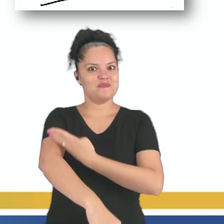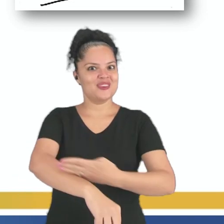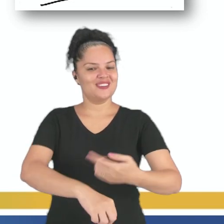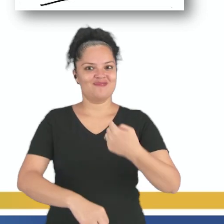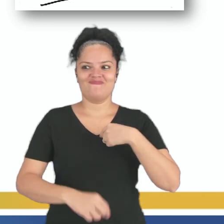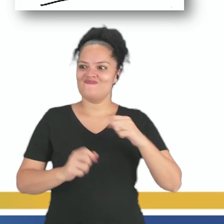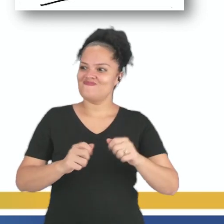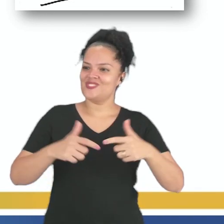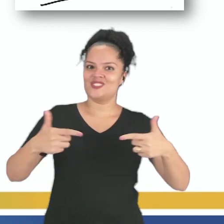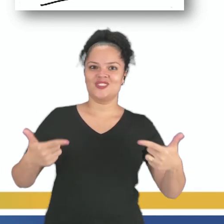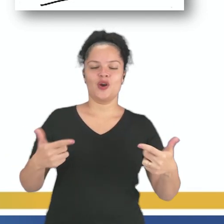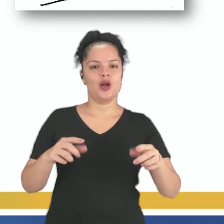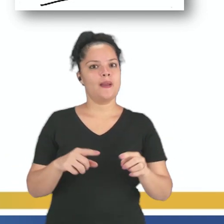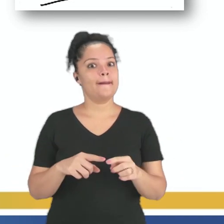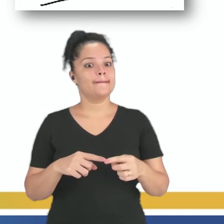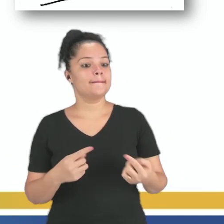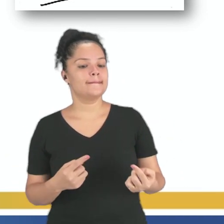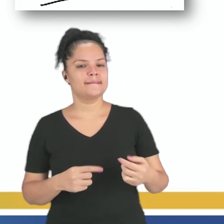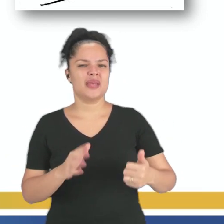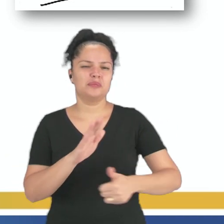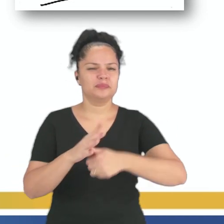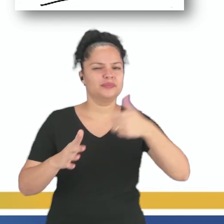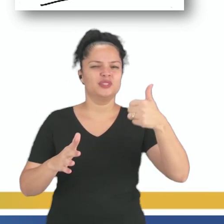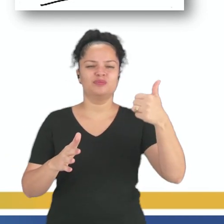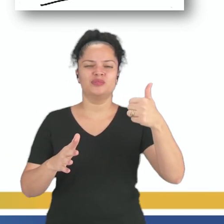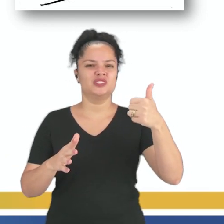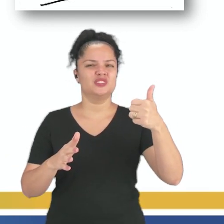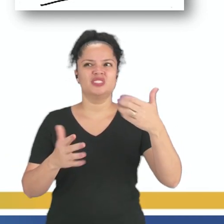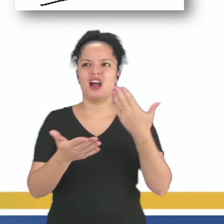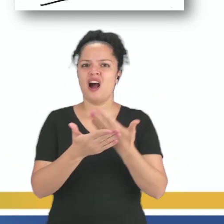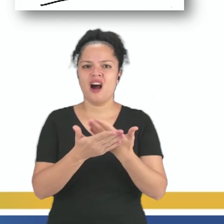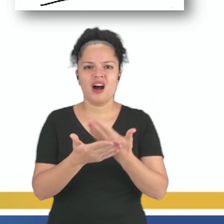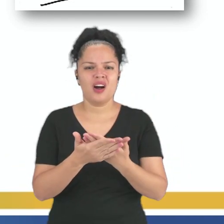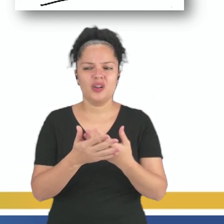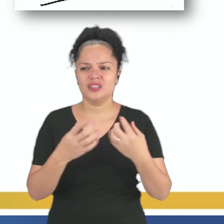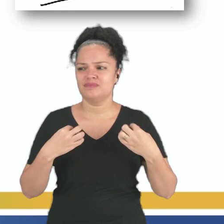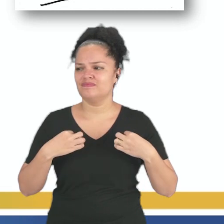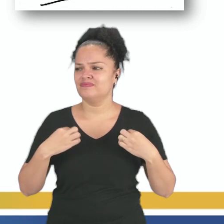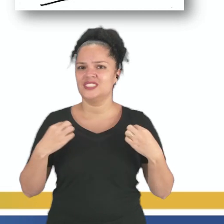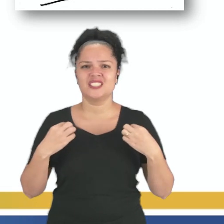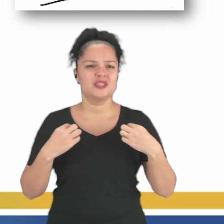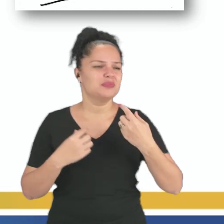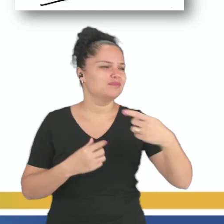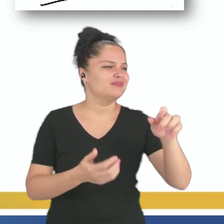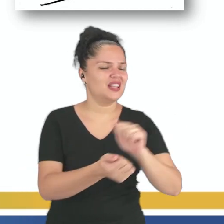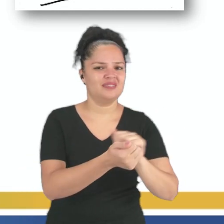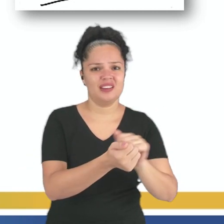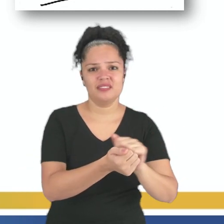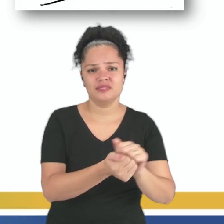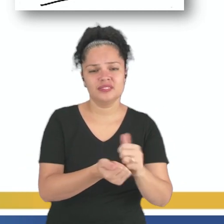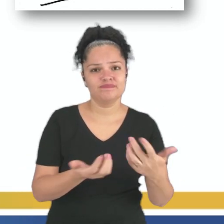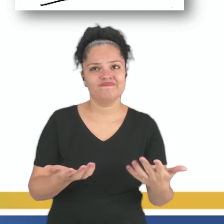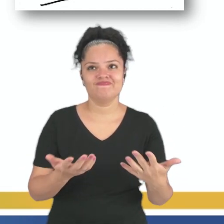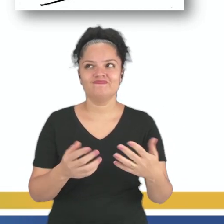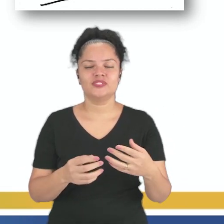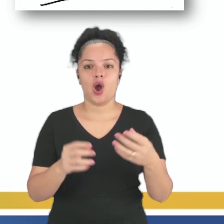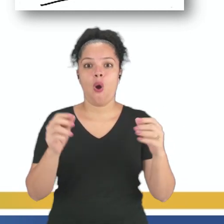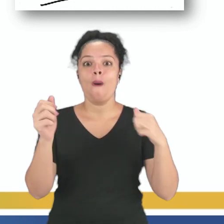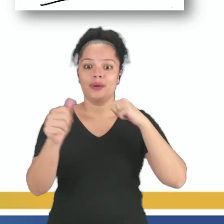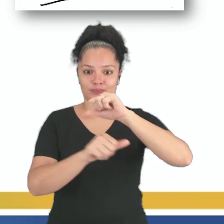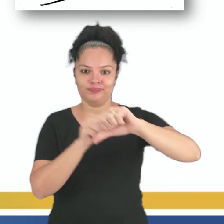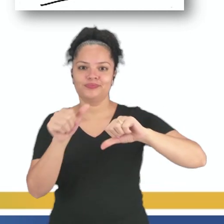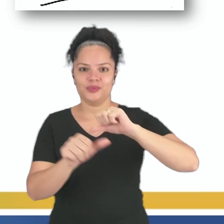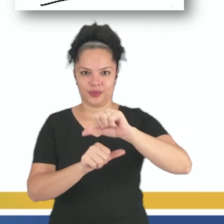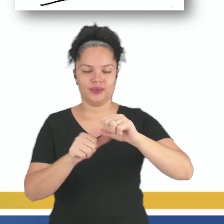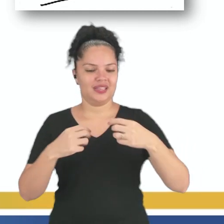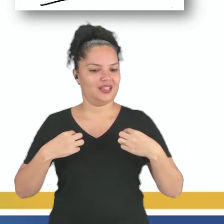dava sorte, mas no primeiro dia de aula, justo essa camisa tinha ido lavar. Fui com outra que não